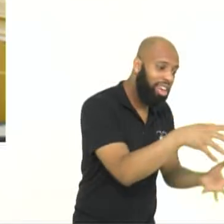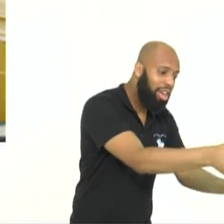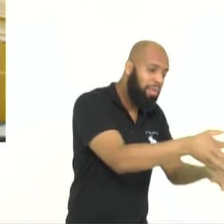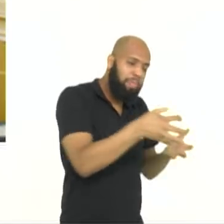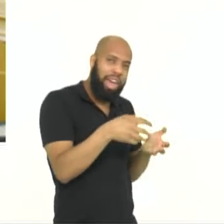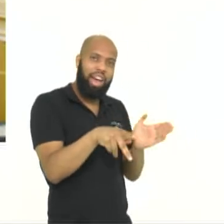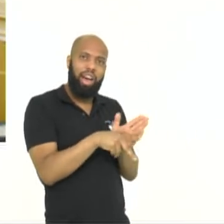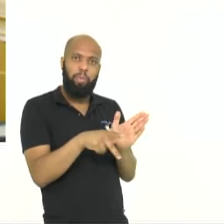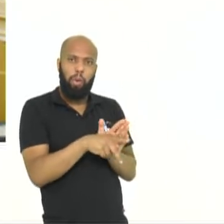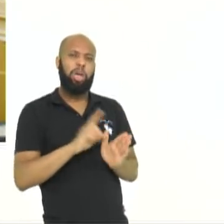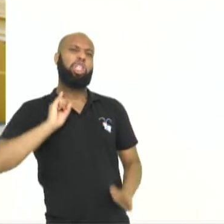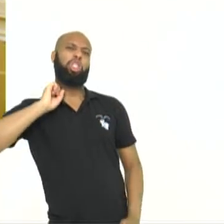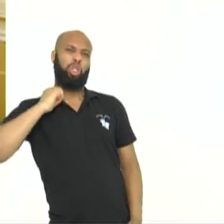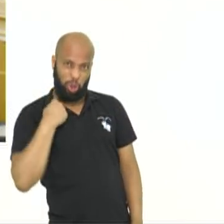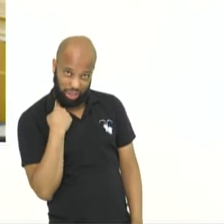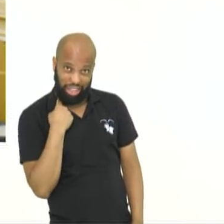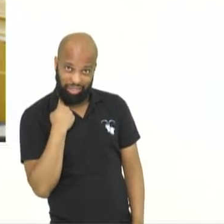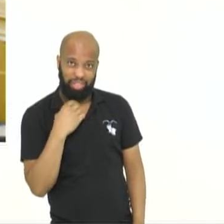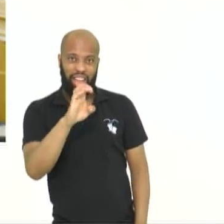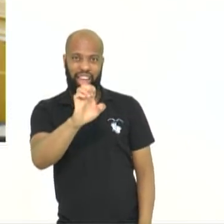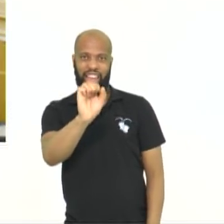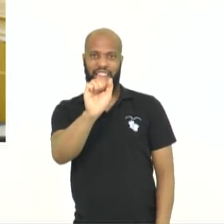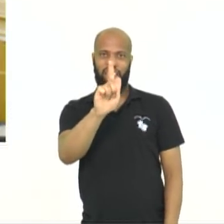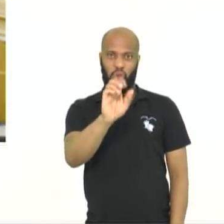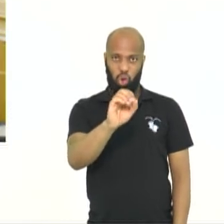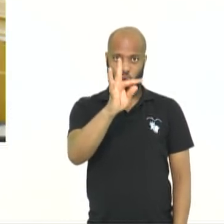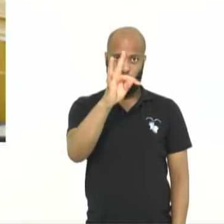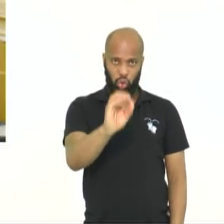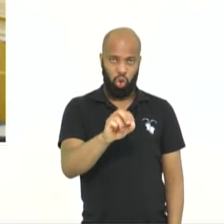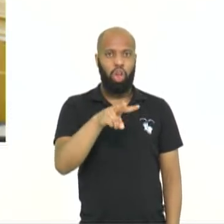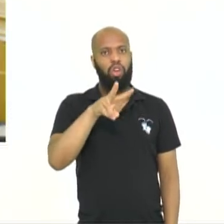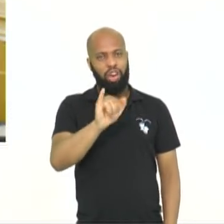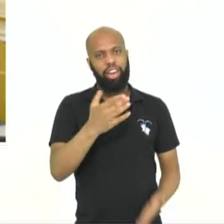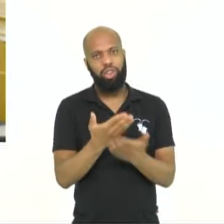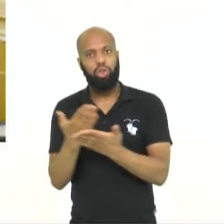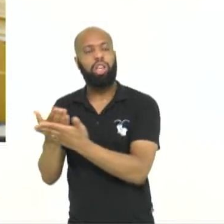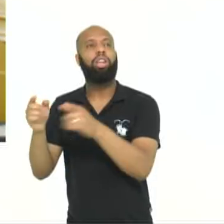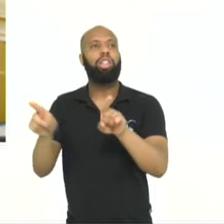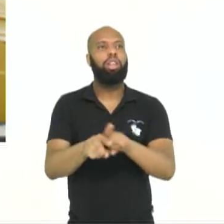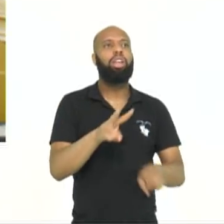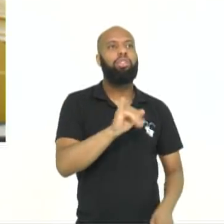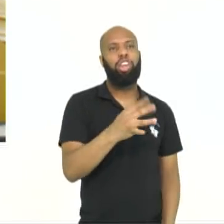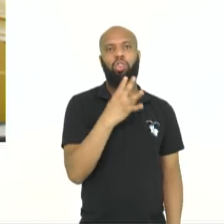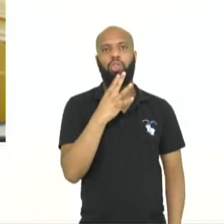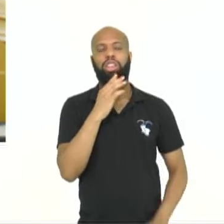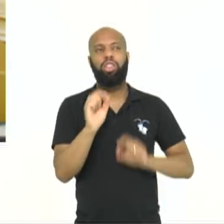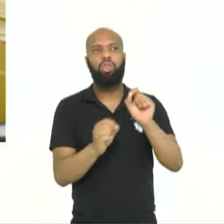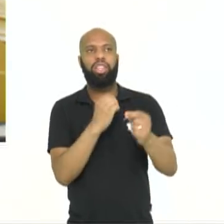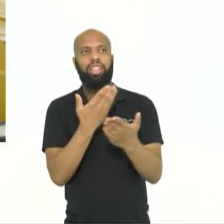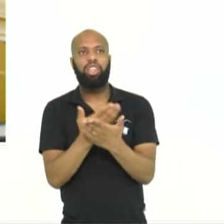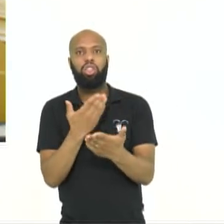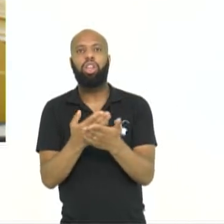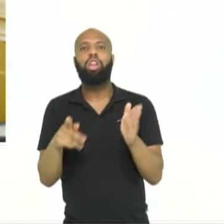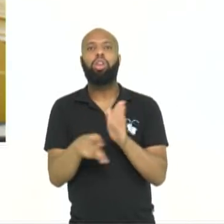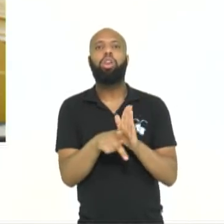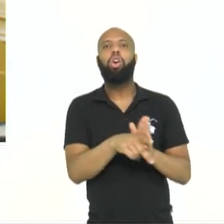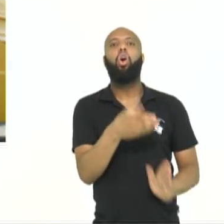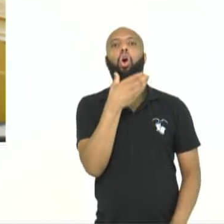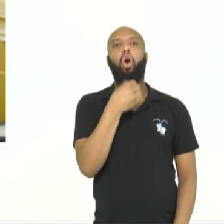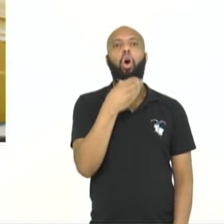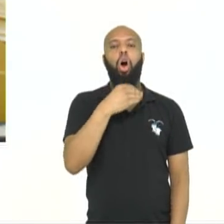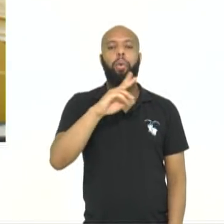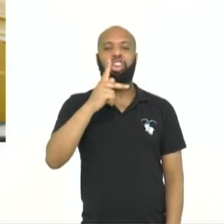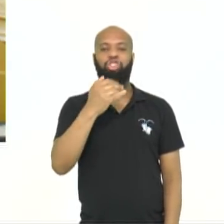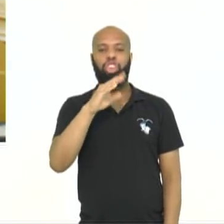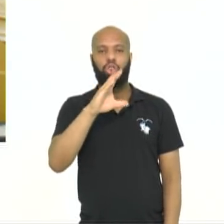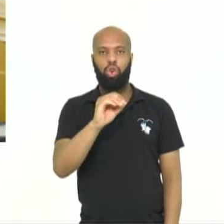serviço. A gente vai falar mais sobre isso na nossa aula, né? Nós vamos conhecer a história do Chico Bosta, que era um cidadão que